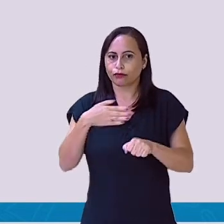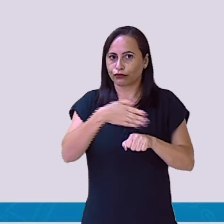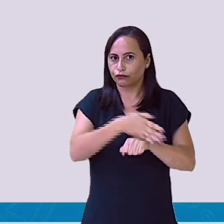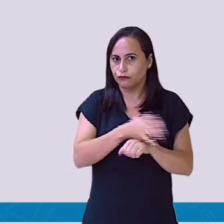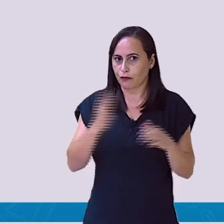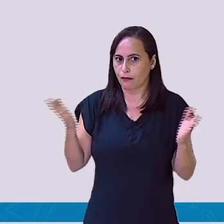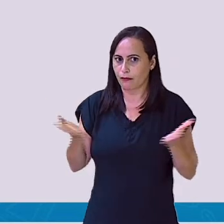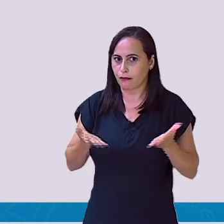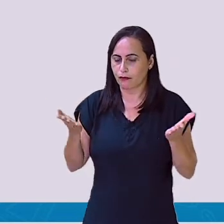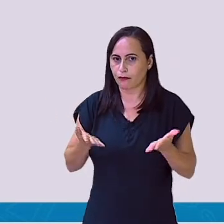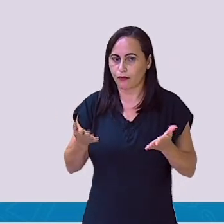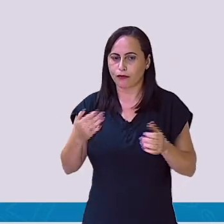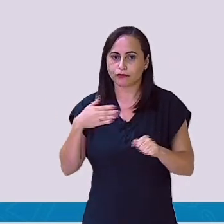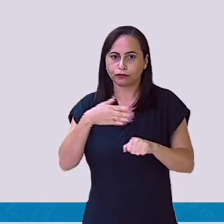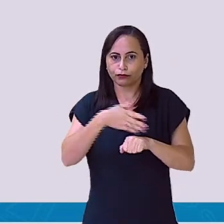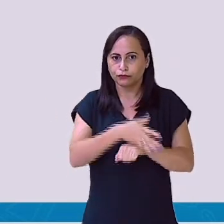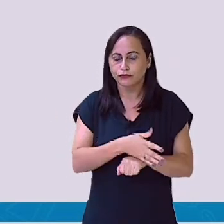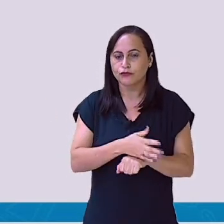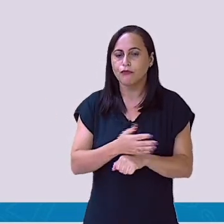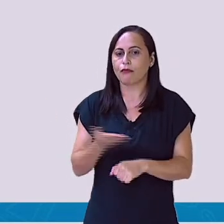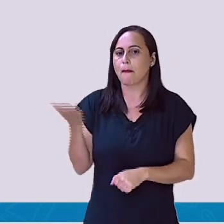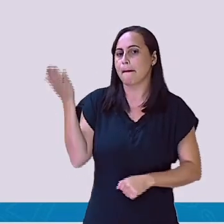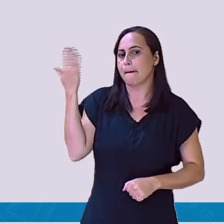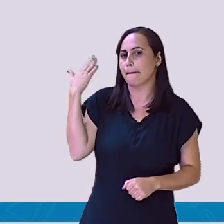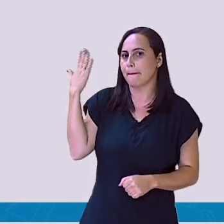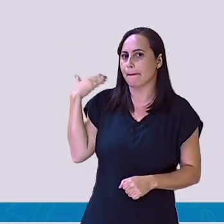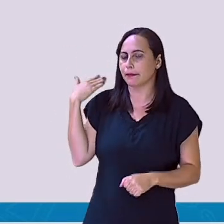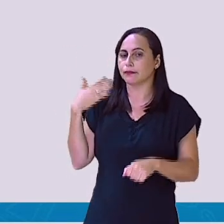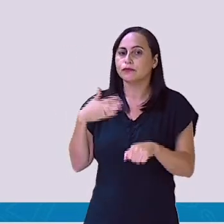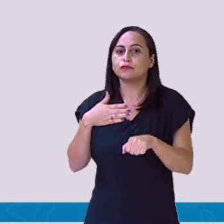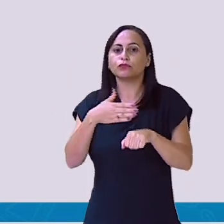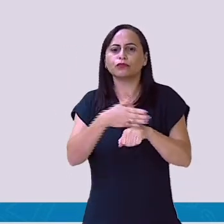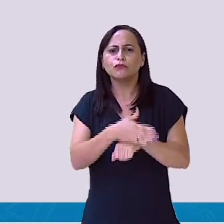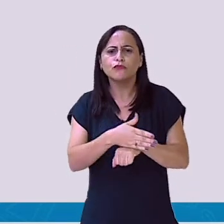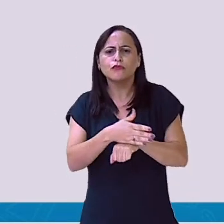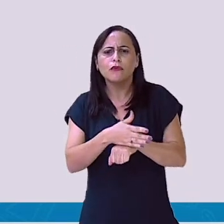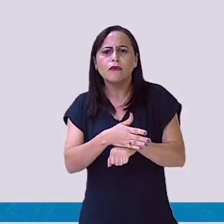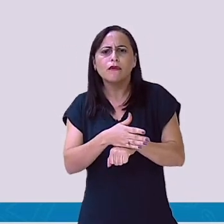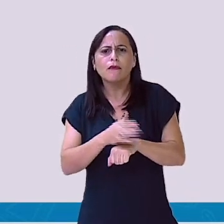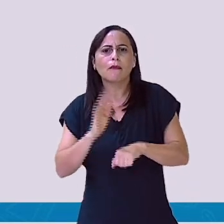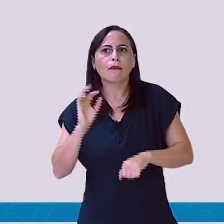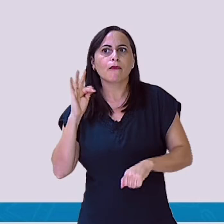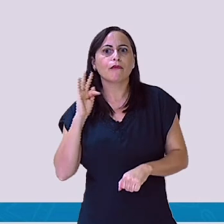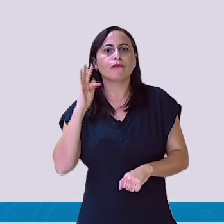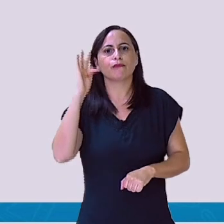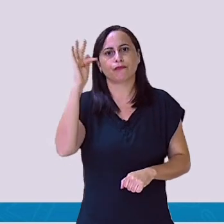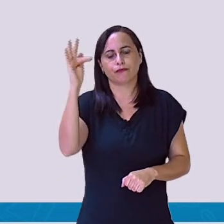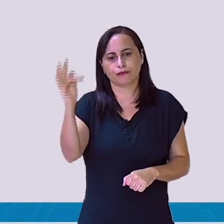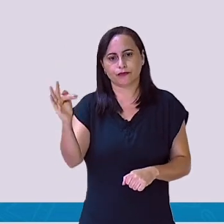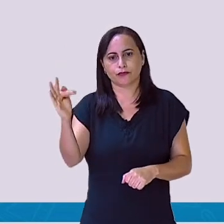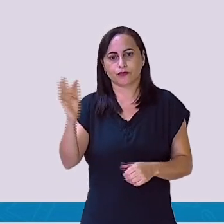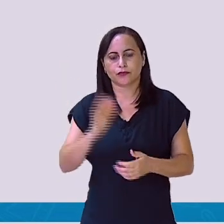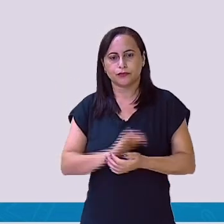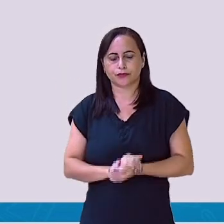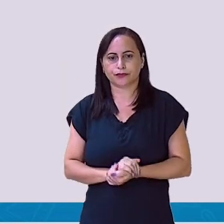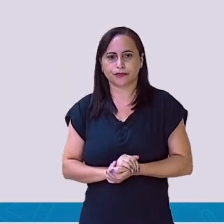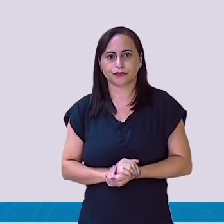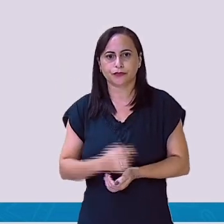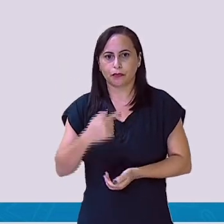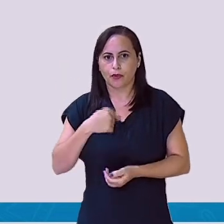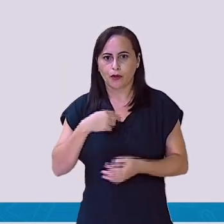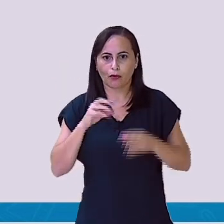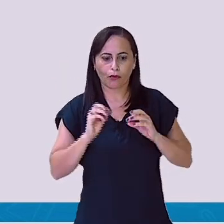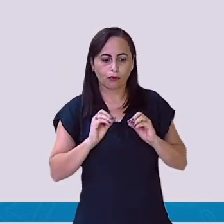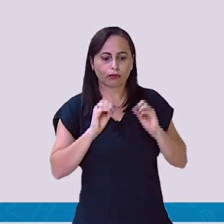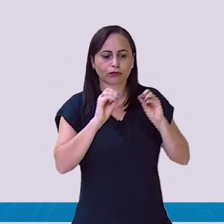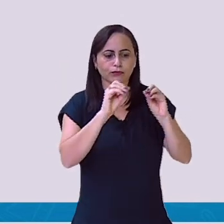no passado e chegarei no futuro. O verbo coloquei, eu